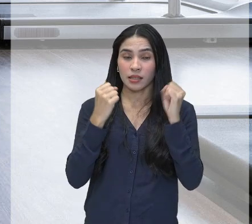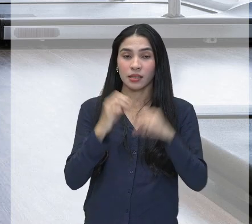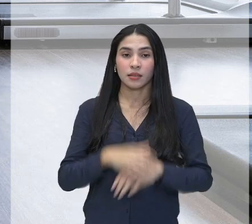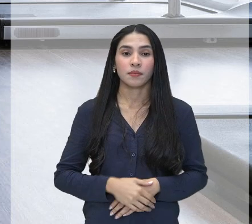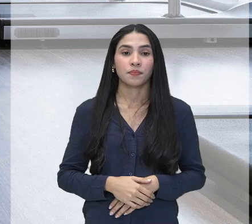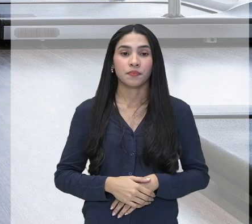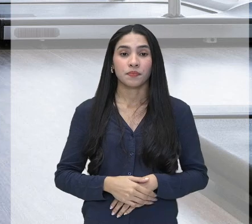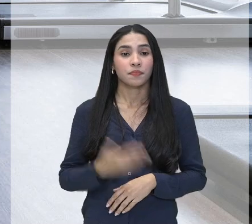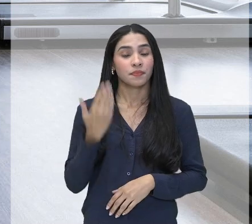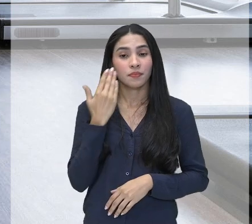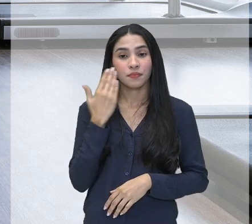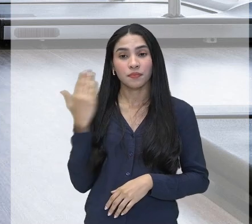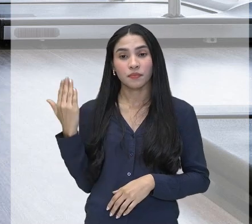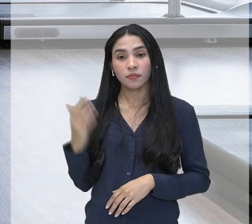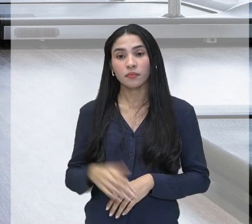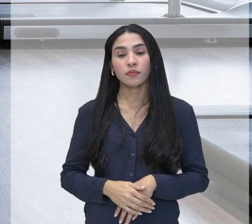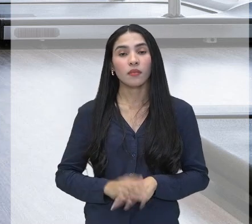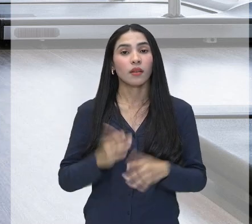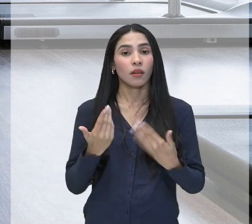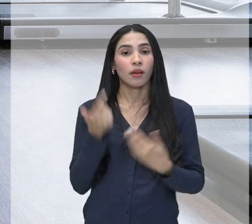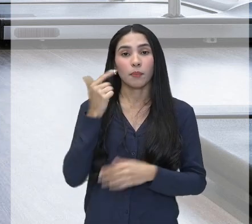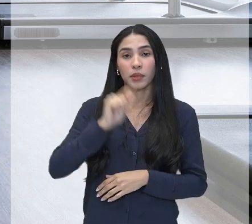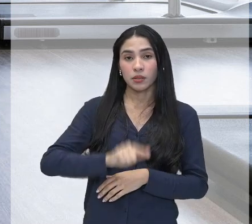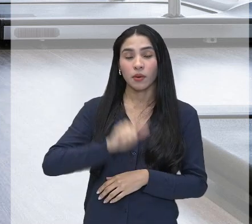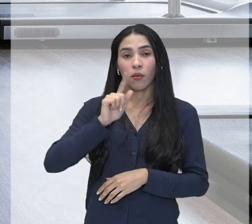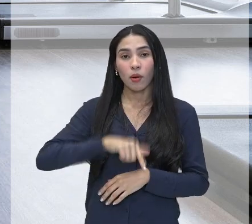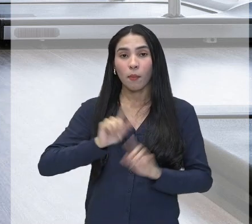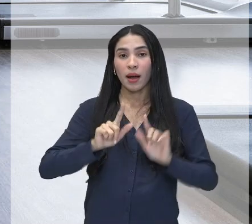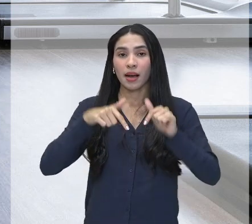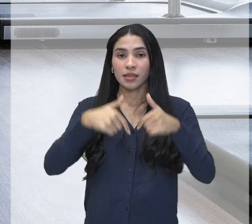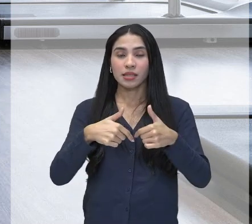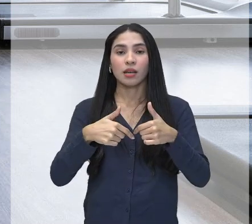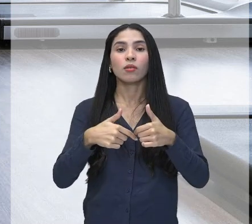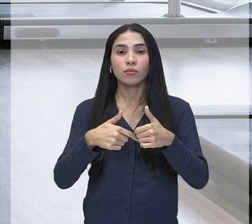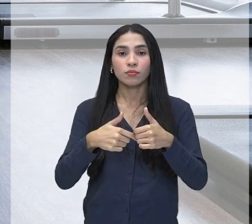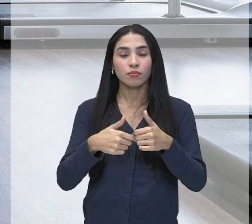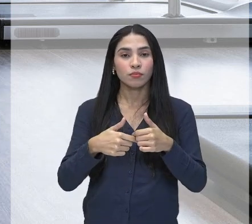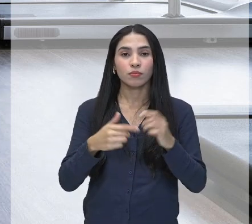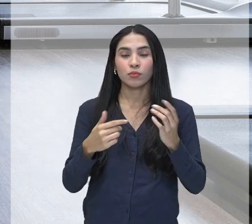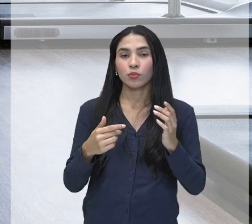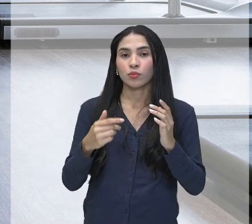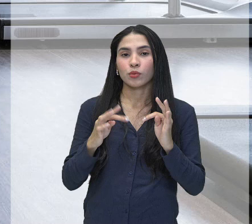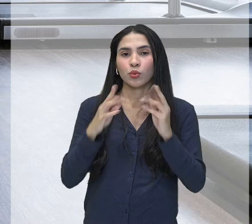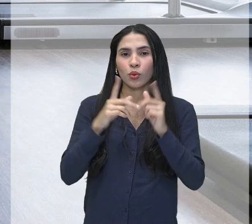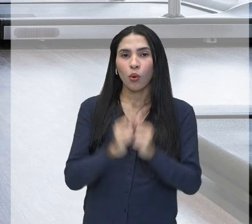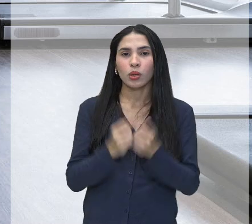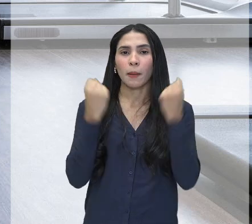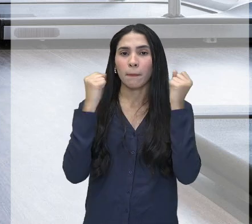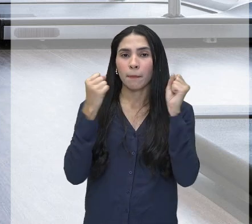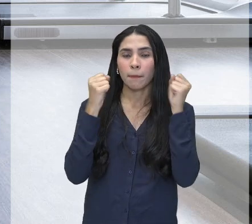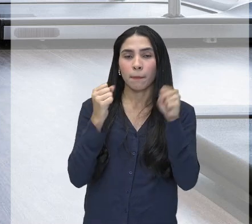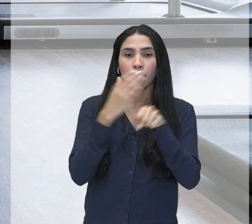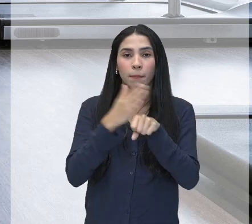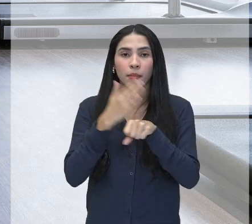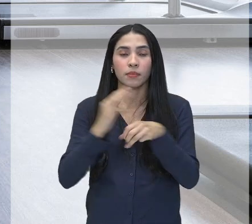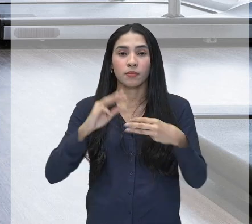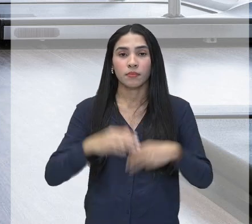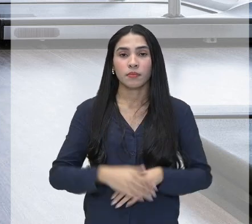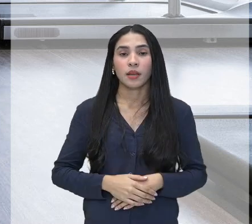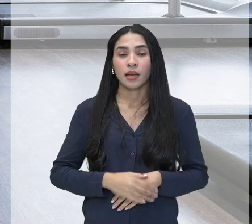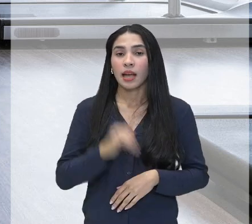sobre repetições, a repetição é uma execução completa de um exercício, né, que na musculação vai consistir, então,